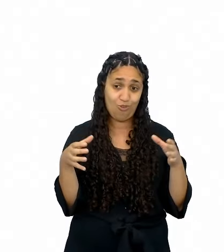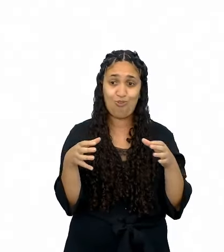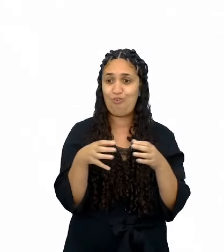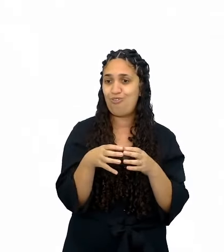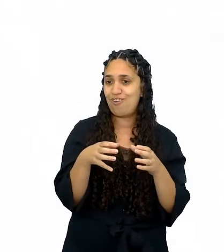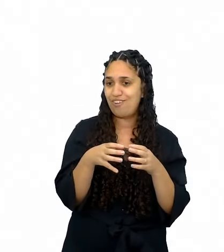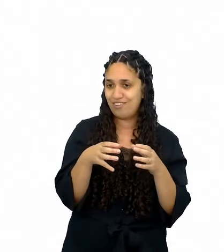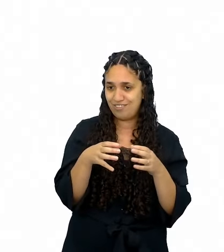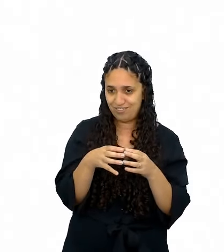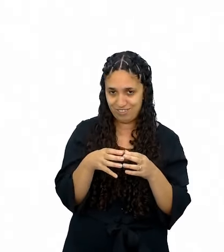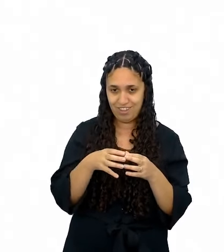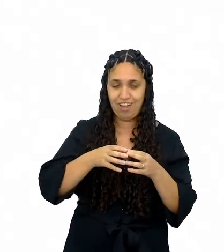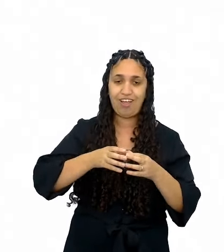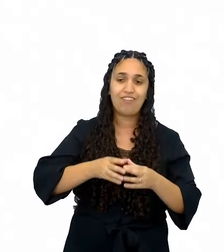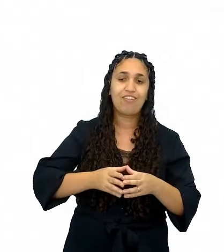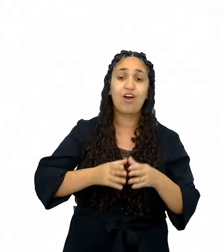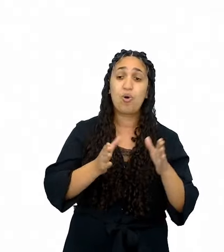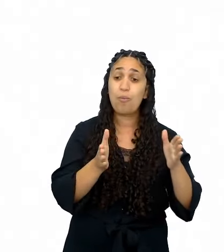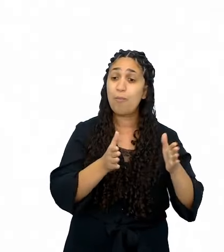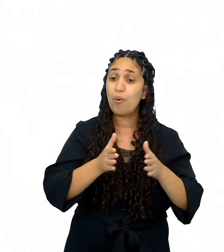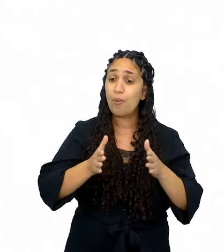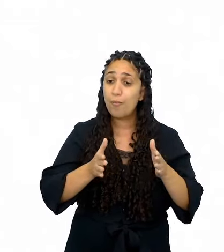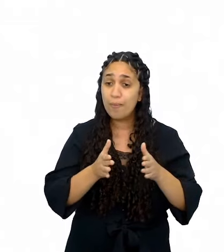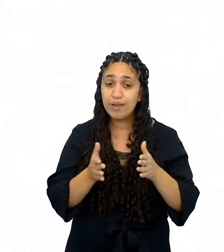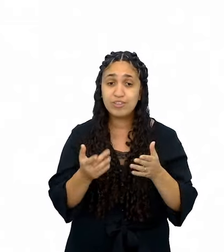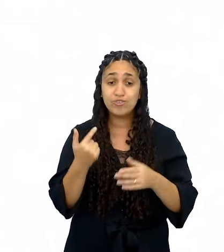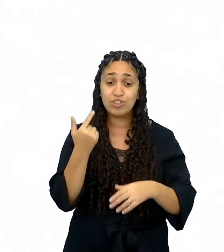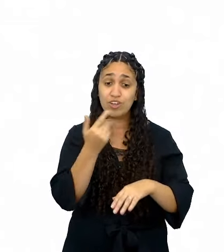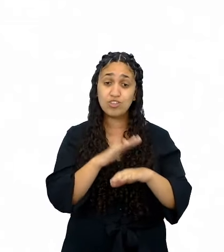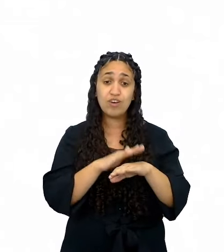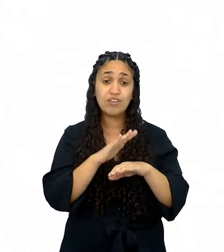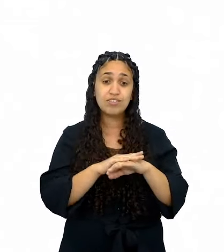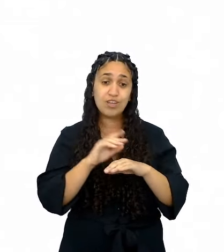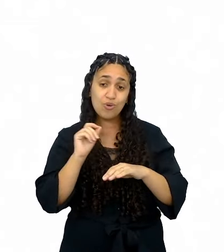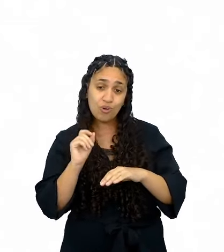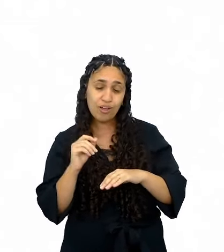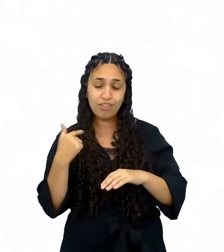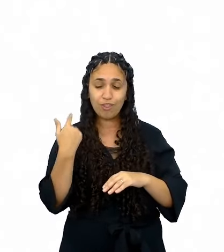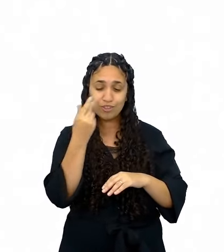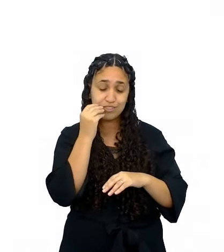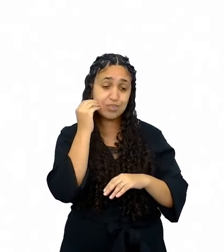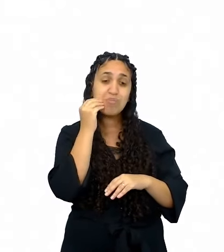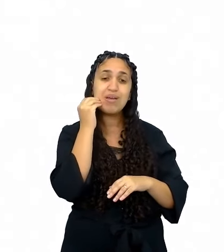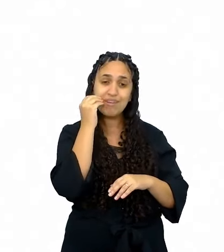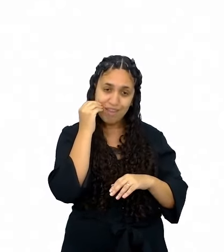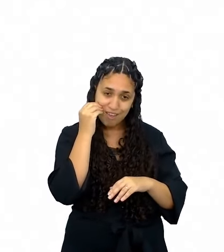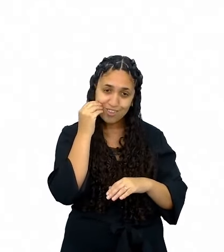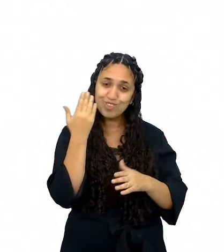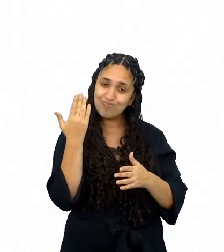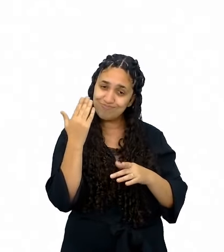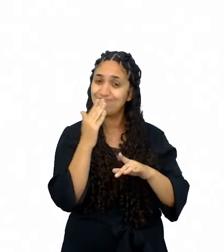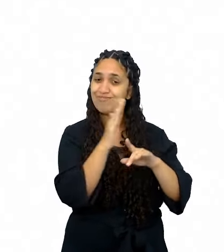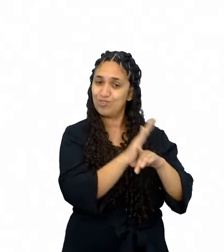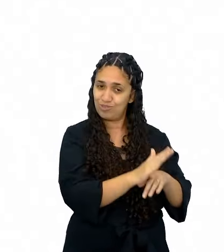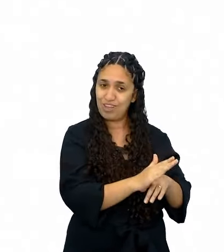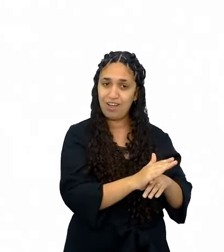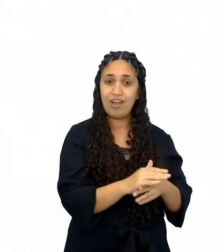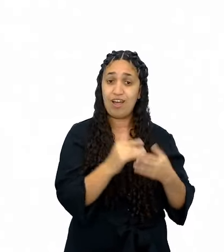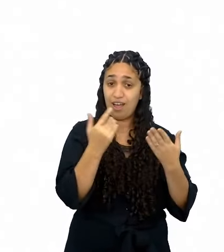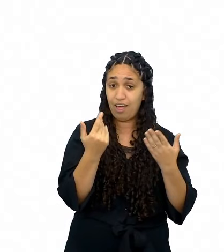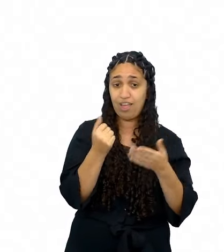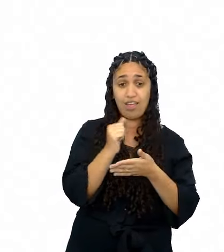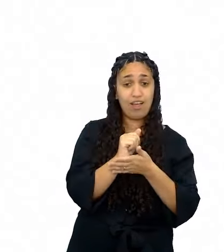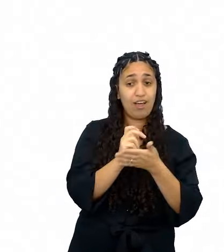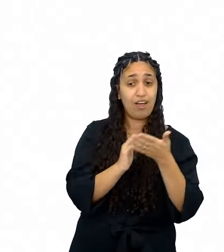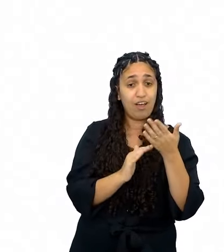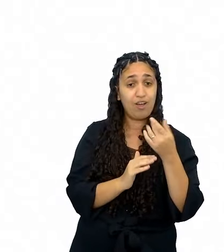somos. Aí, na atividade 1, traz a definição do que é um resumo. Apesar dela ser detalhada,